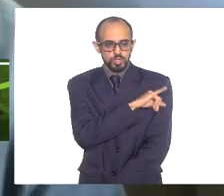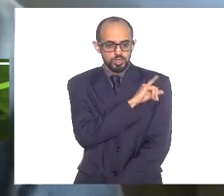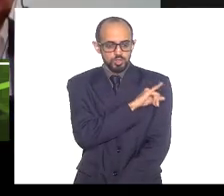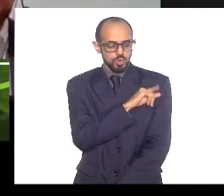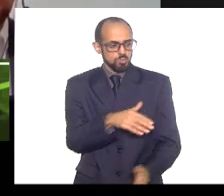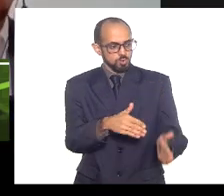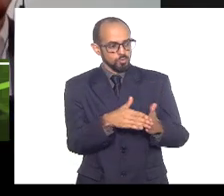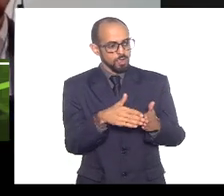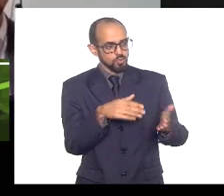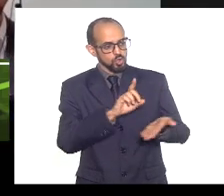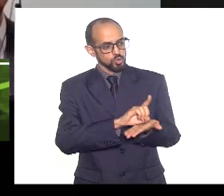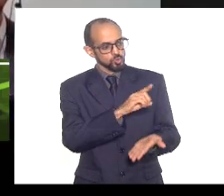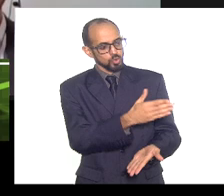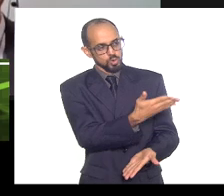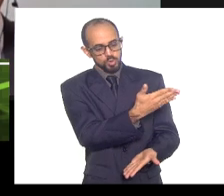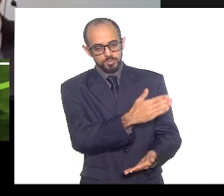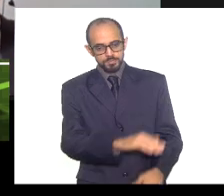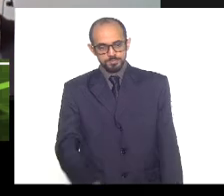Henrique Vandervem.